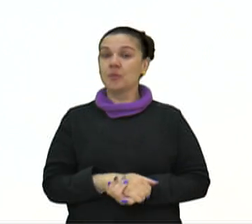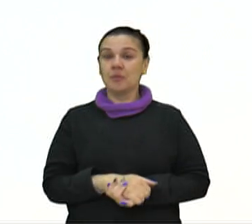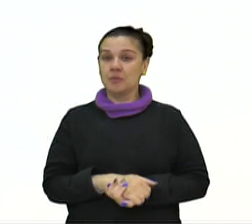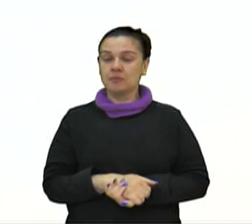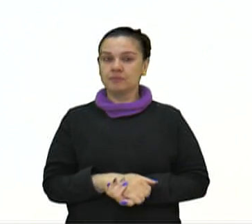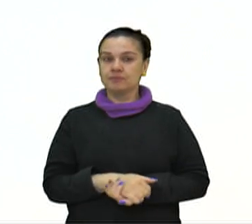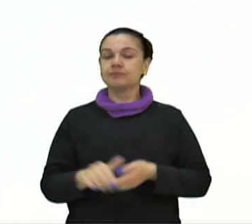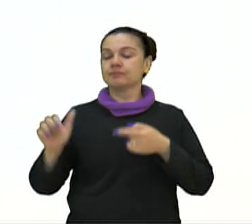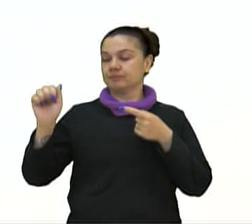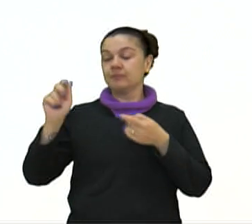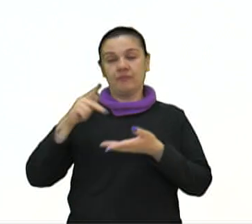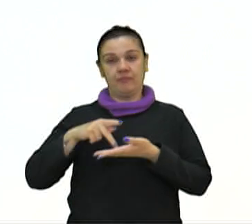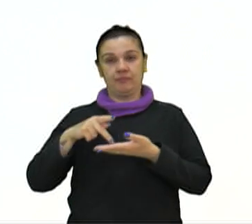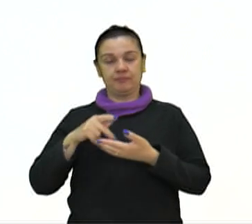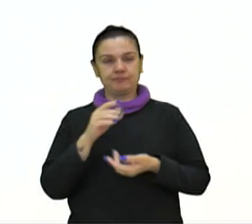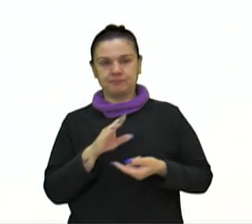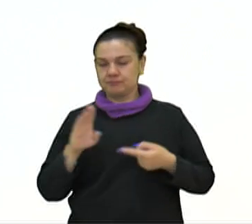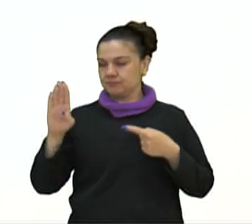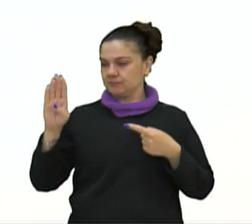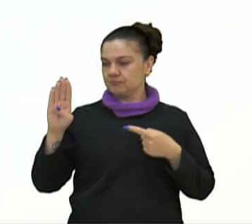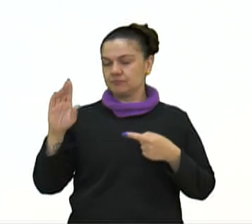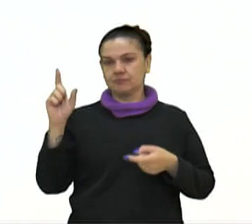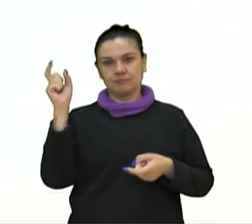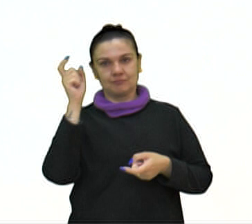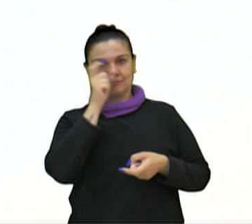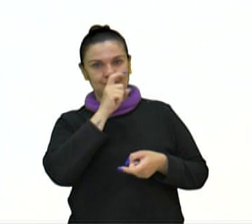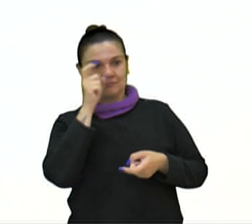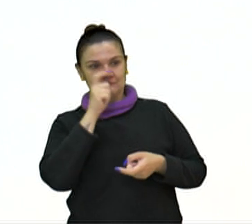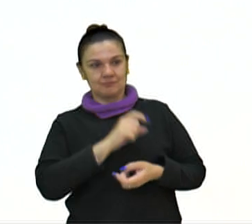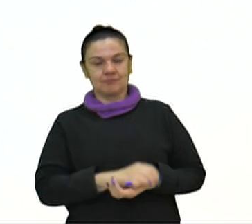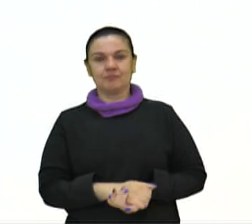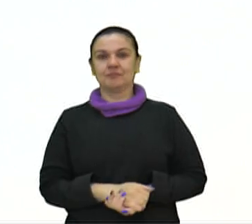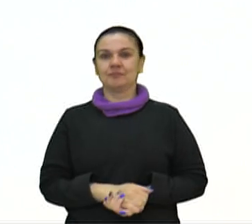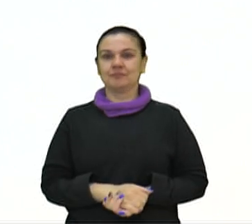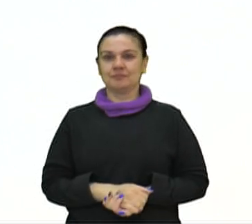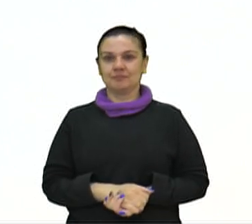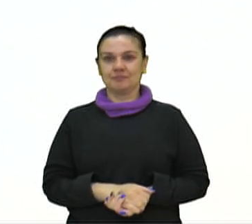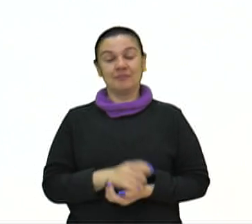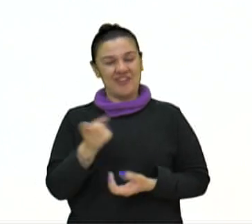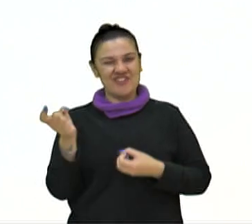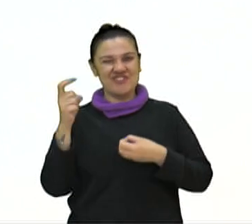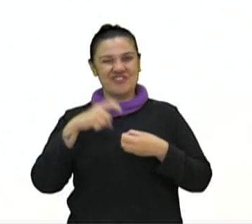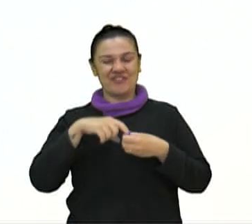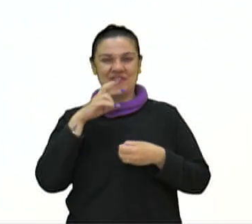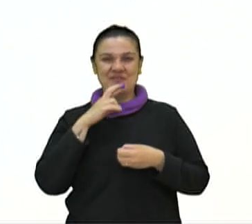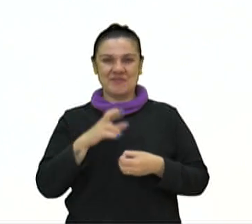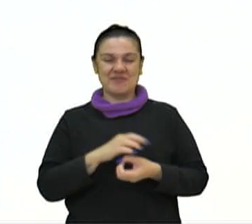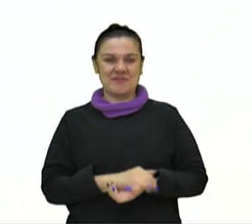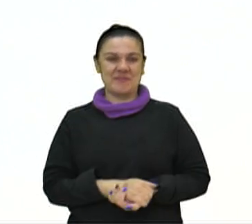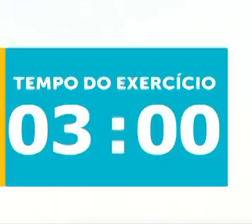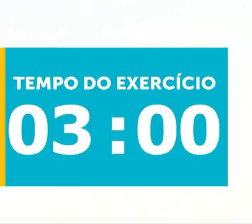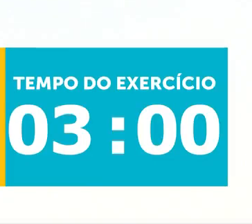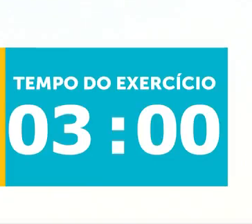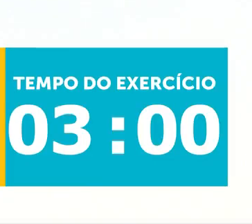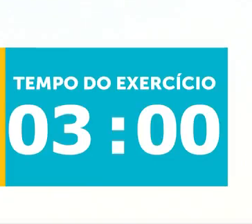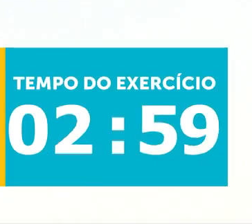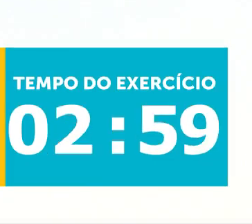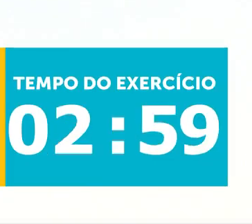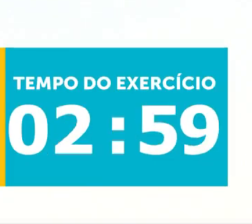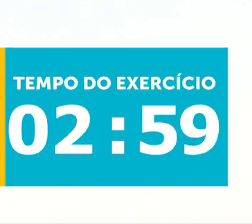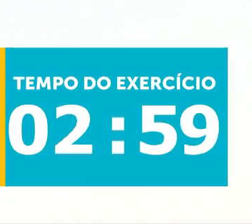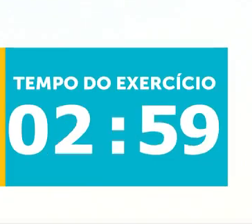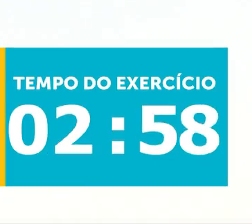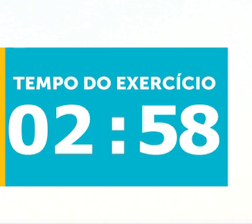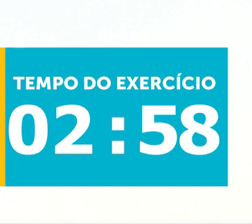é alternativa A, verdadeira, ou alternativa B, falsa? Voltamos já com a correção.